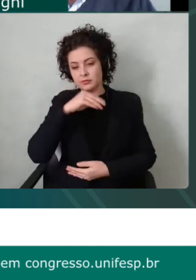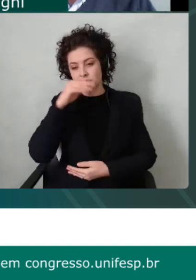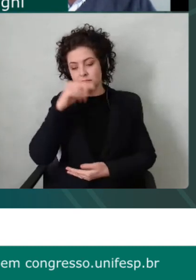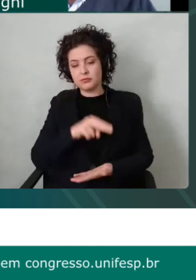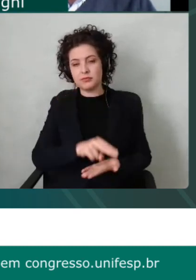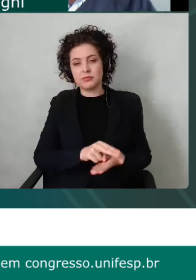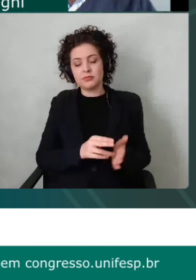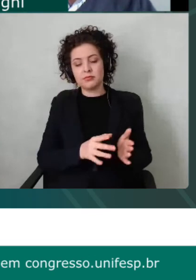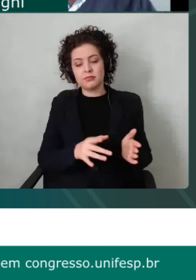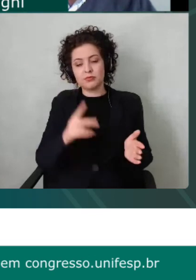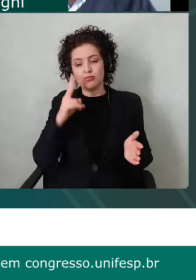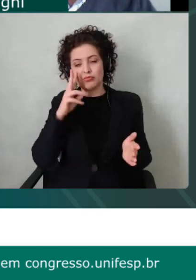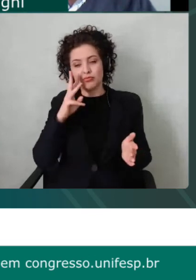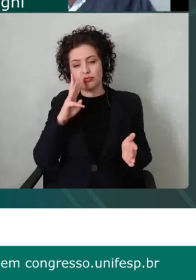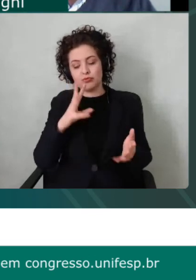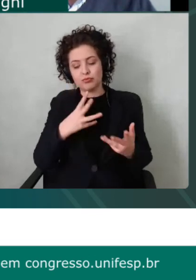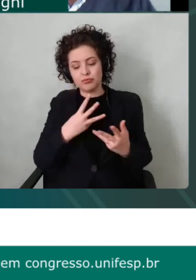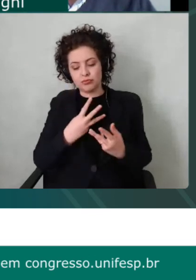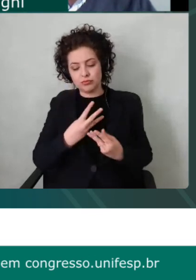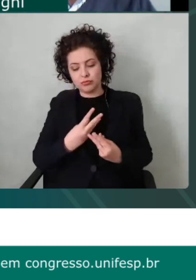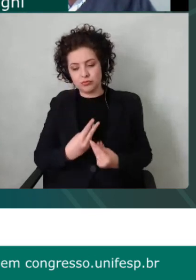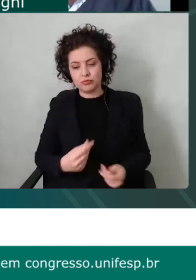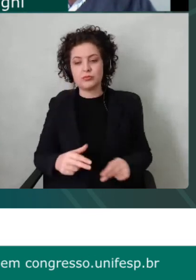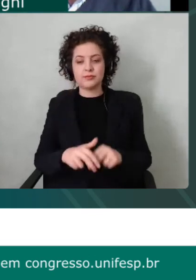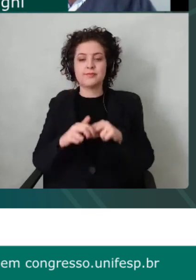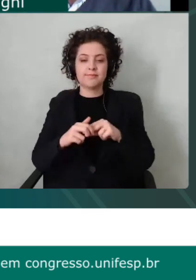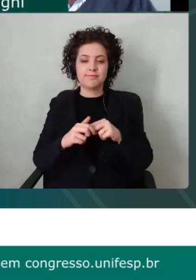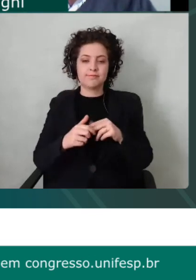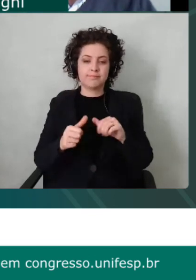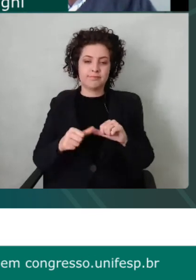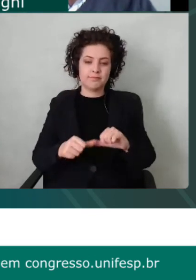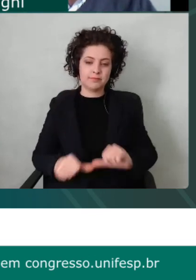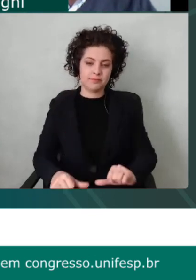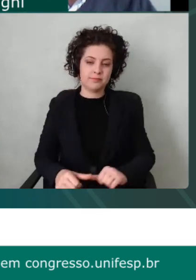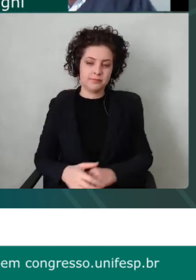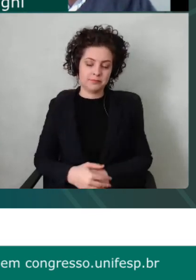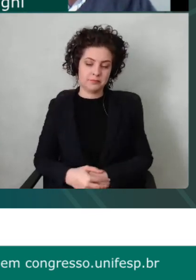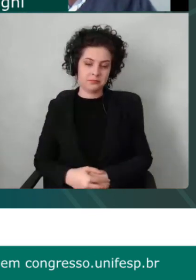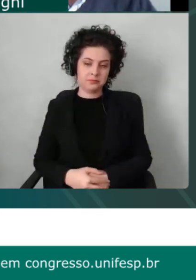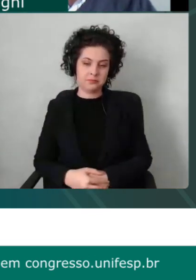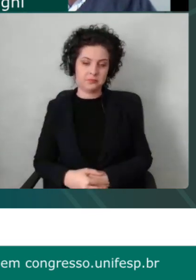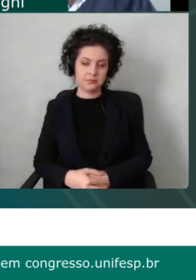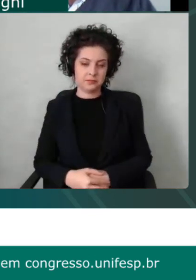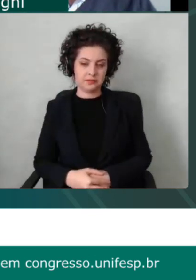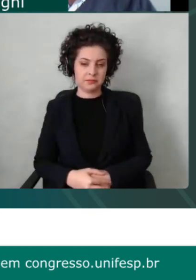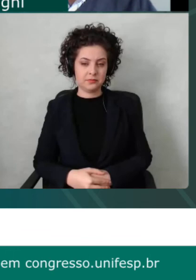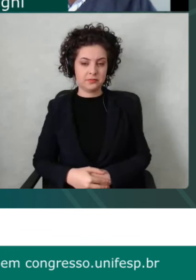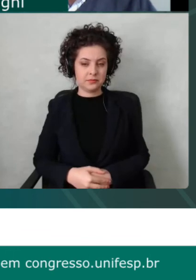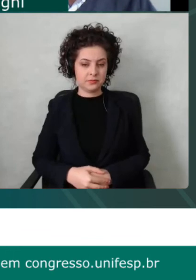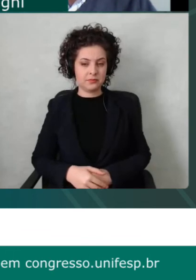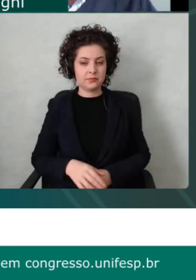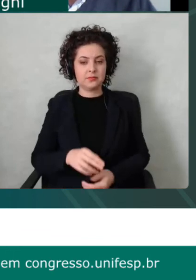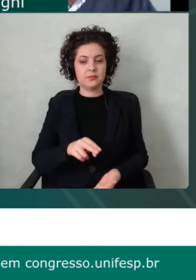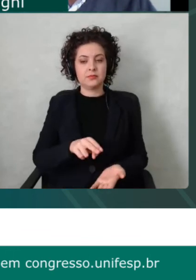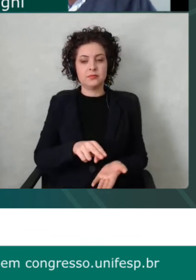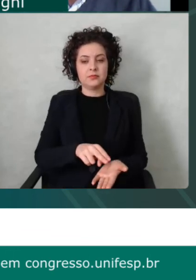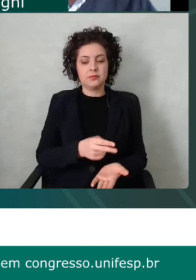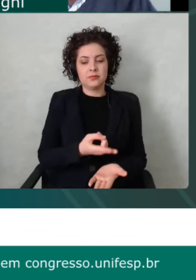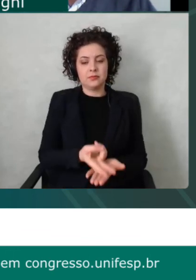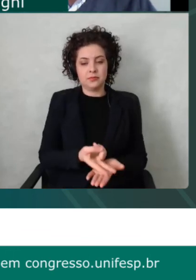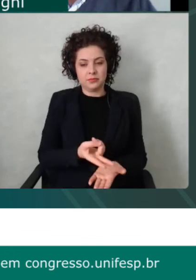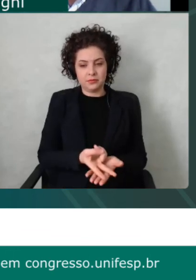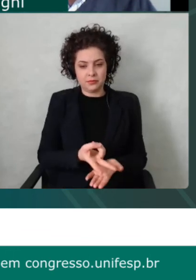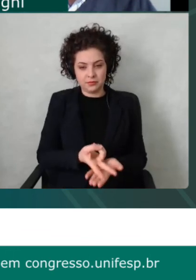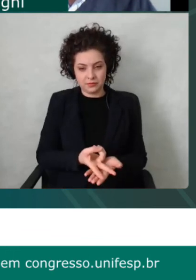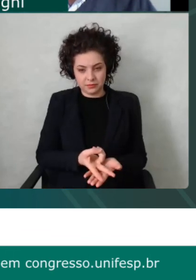debilitado e sujeito a esse tipo de complicação. Né? Em relação à posição prona, é algo